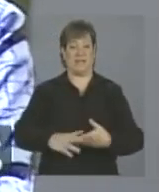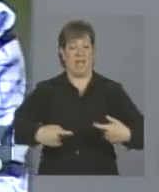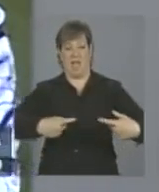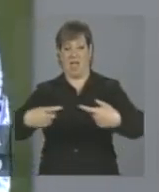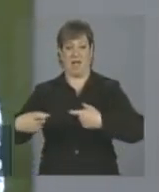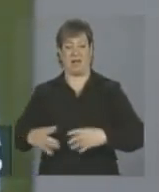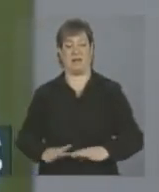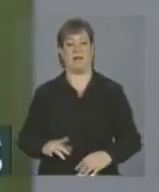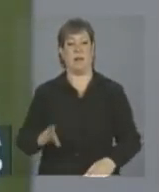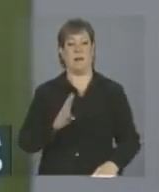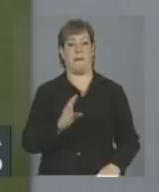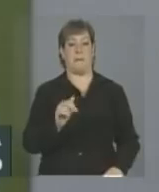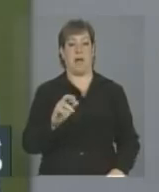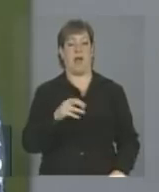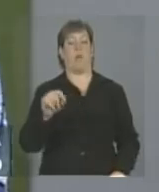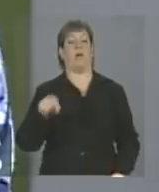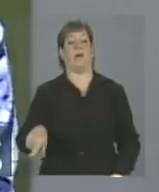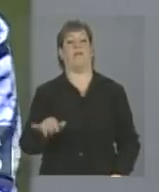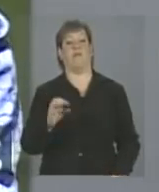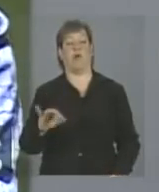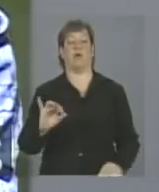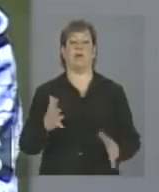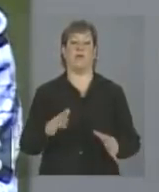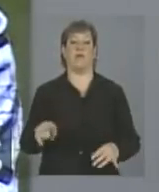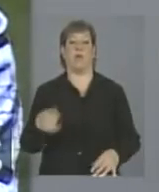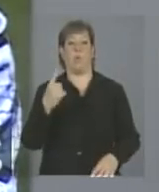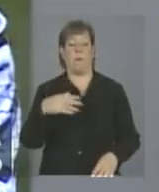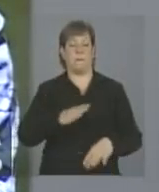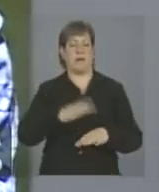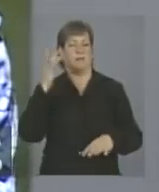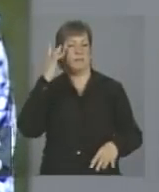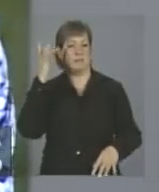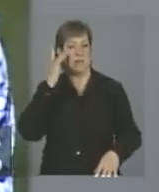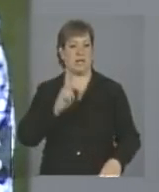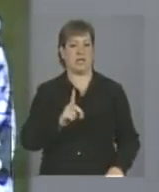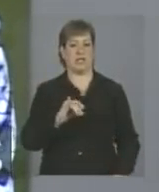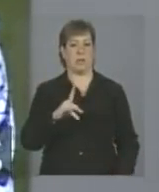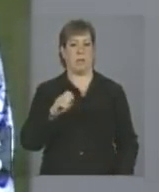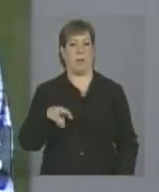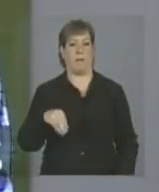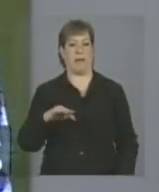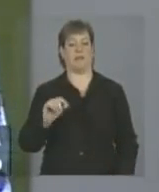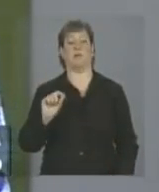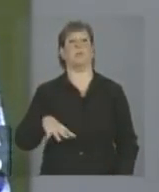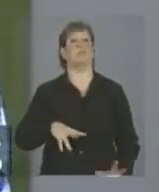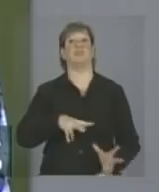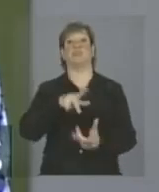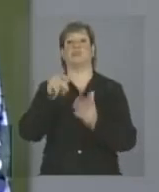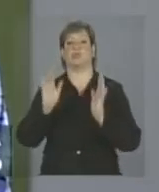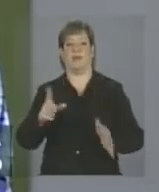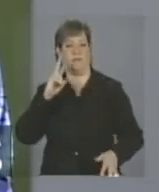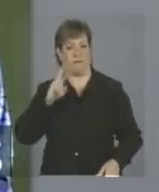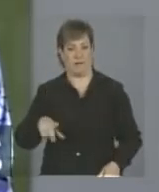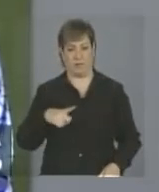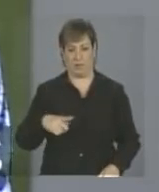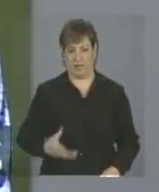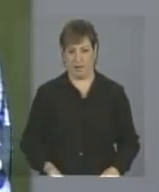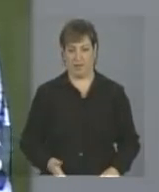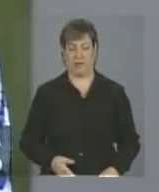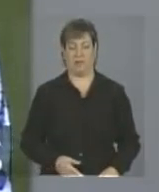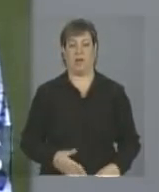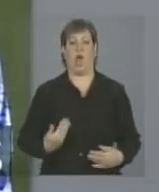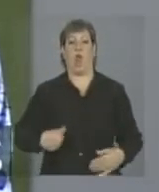O Barão foi, talvez, um dos mais hábeis diplomatas que o mundo já viu. Nós